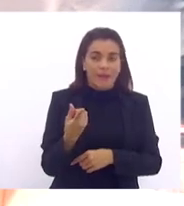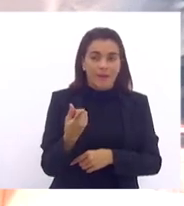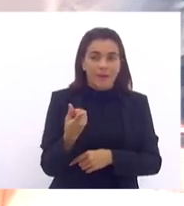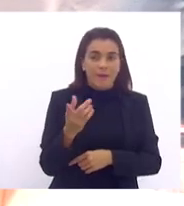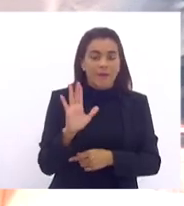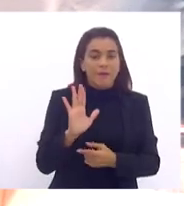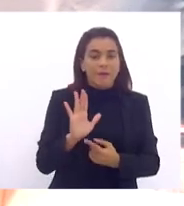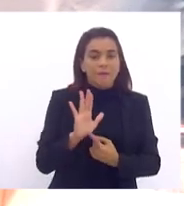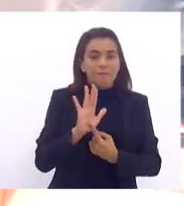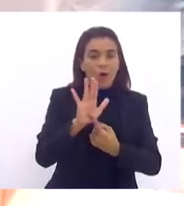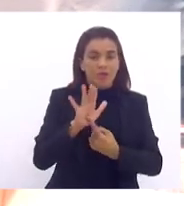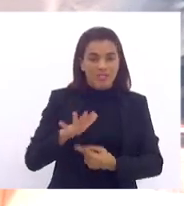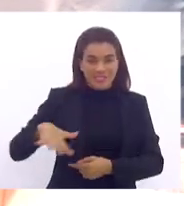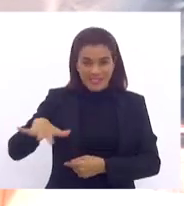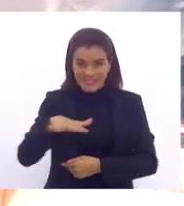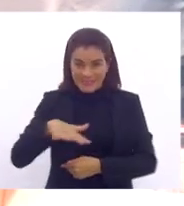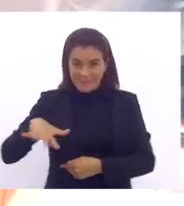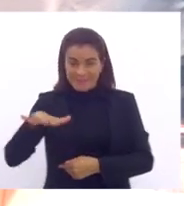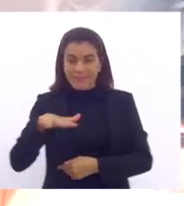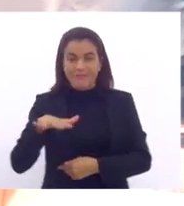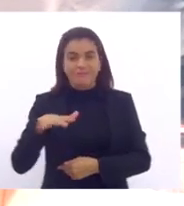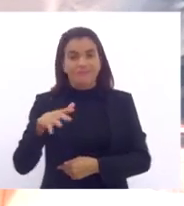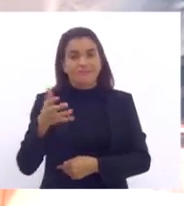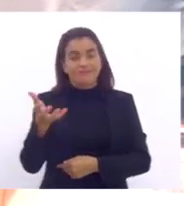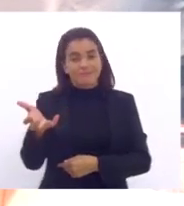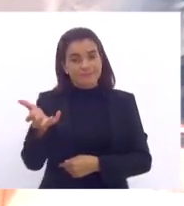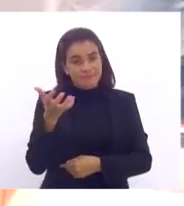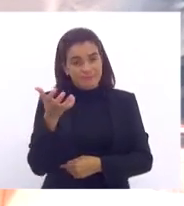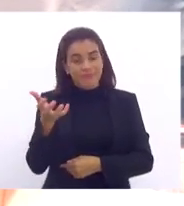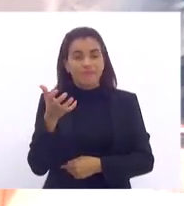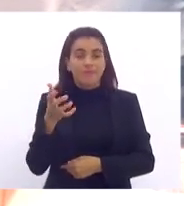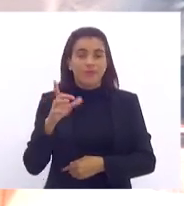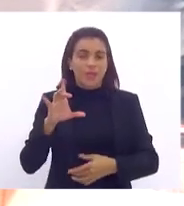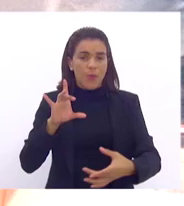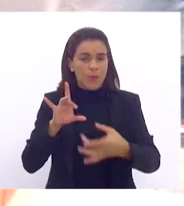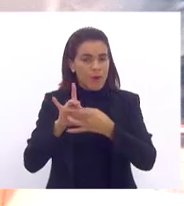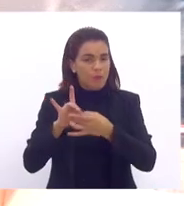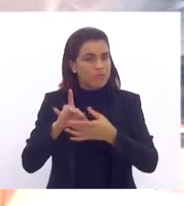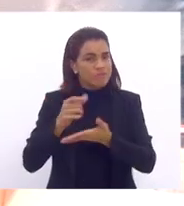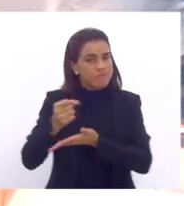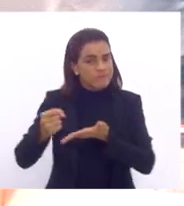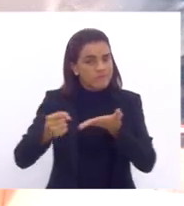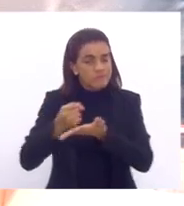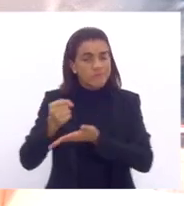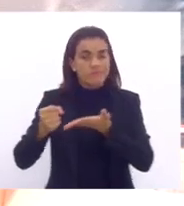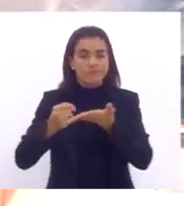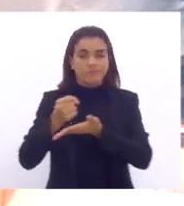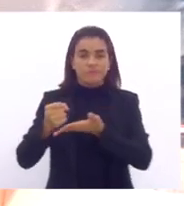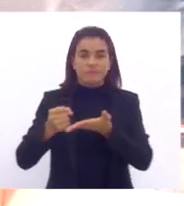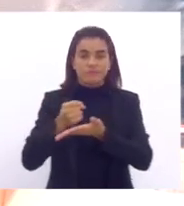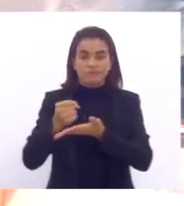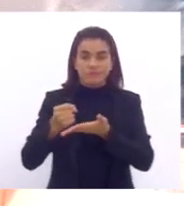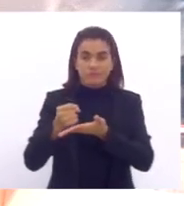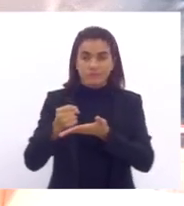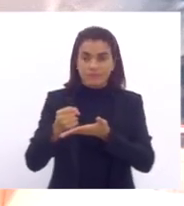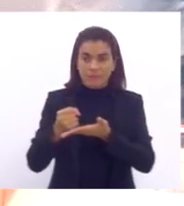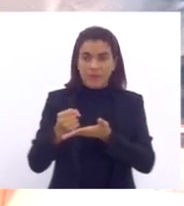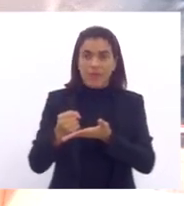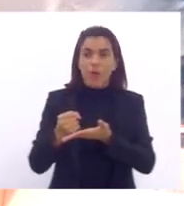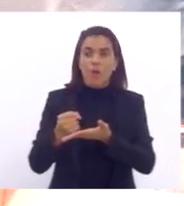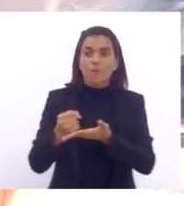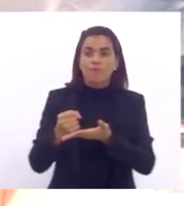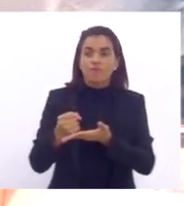reconhece esses espaços esse desejo que haja uma uma coerência que se tenha uma que esses que esses precedentes sejam levados em